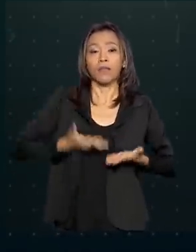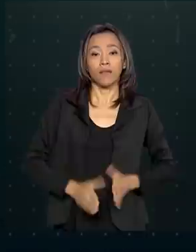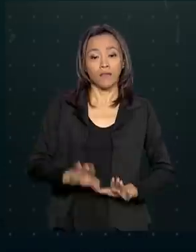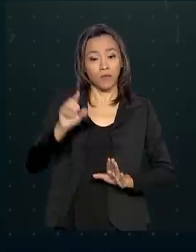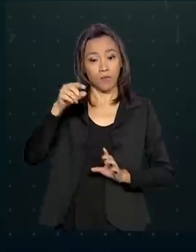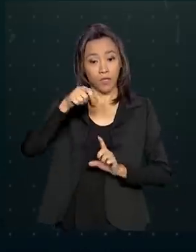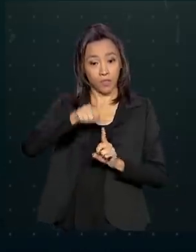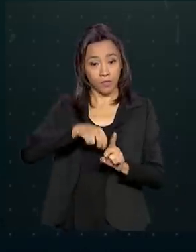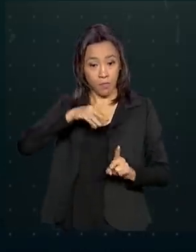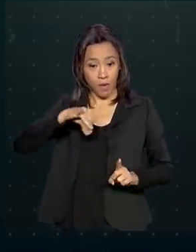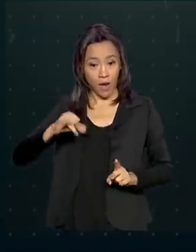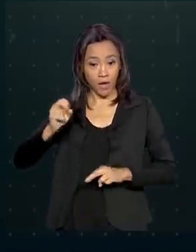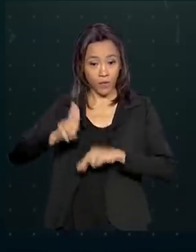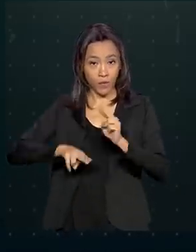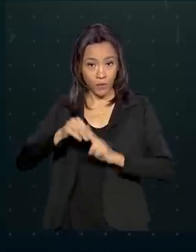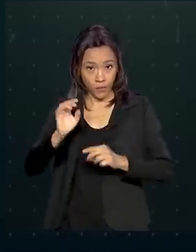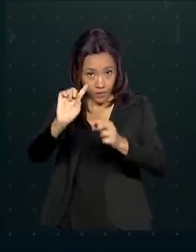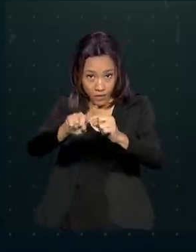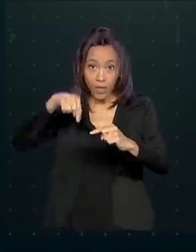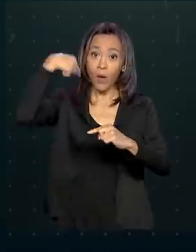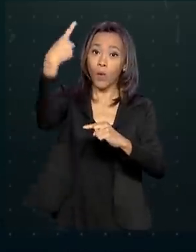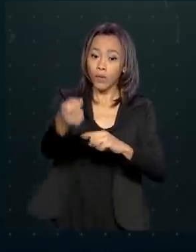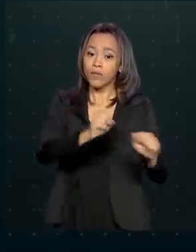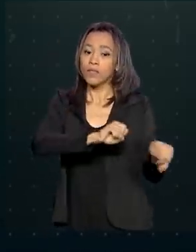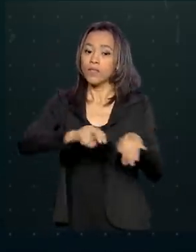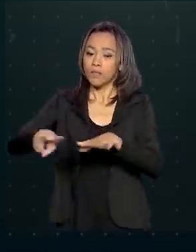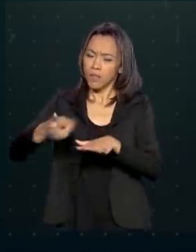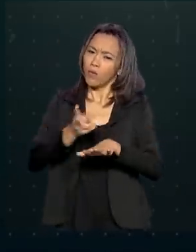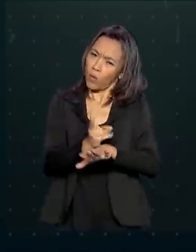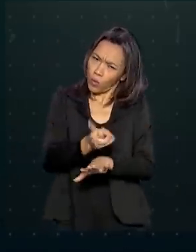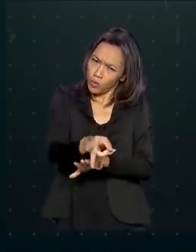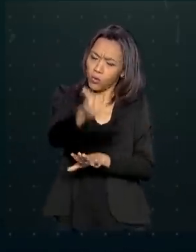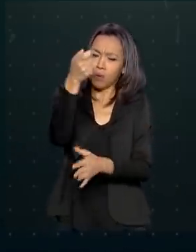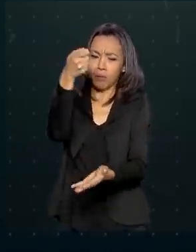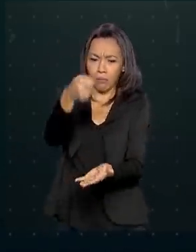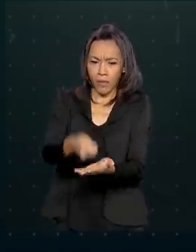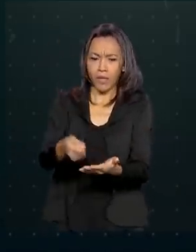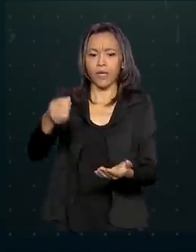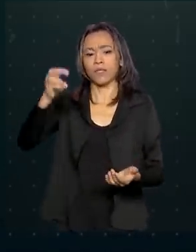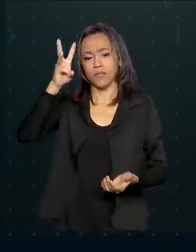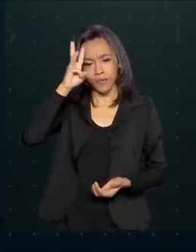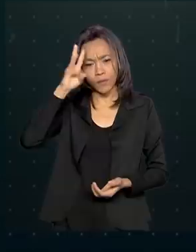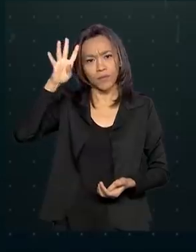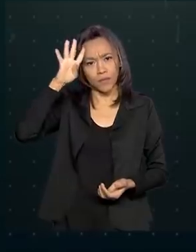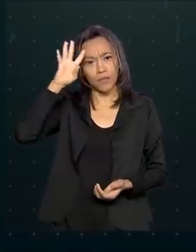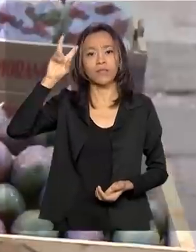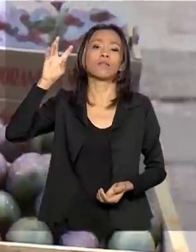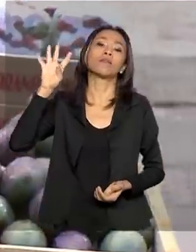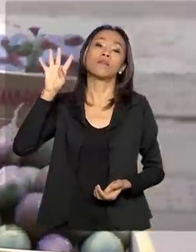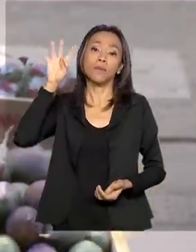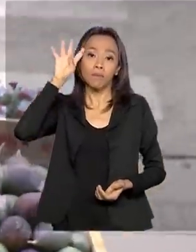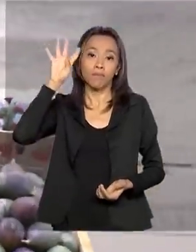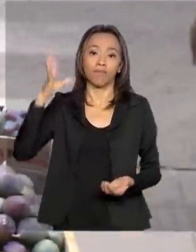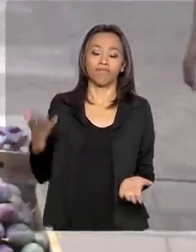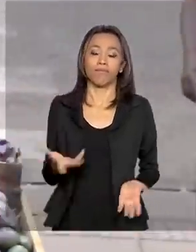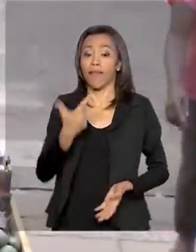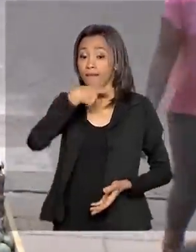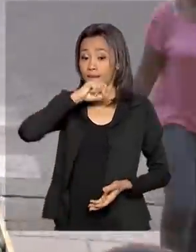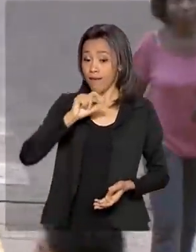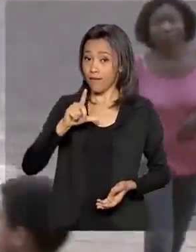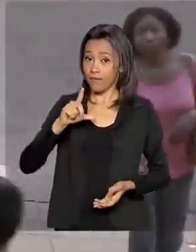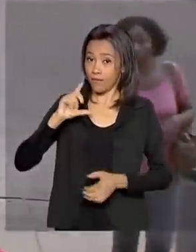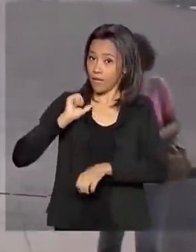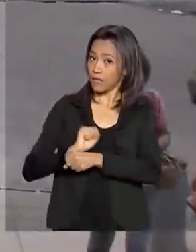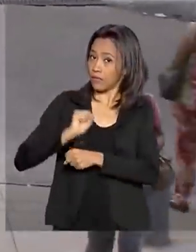e junho. E na semana que vem, os pagamentos continuam segunda, terça e quarta-feira. Quem está esperando pela